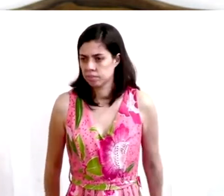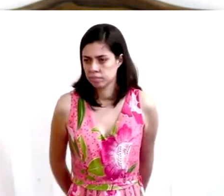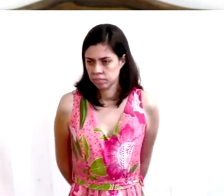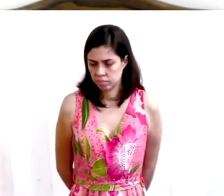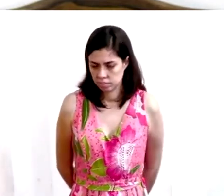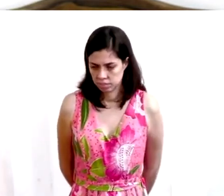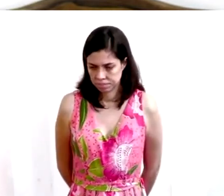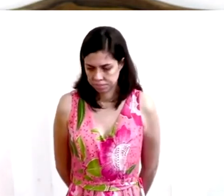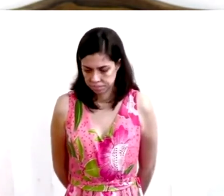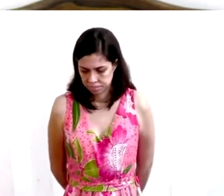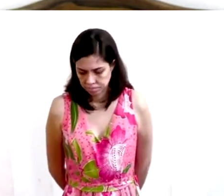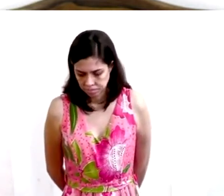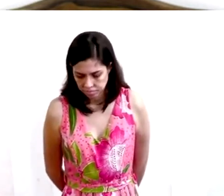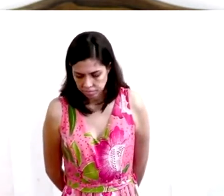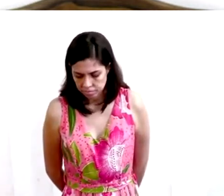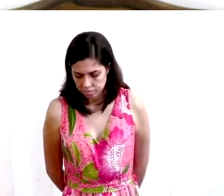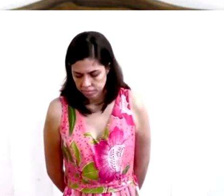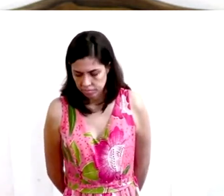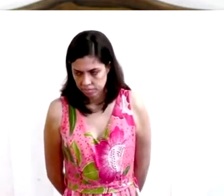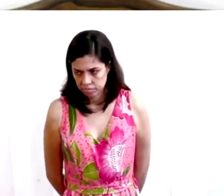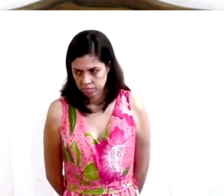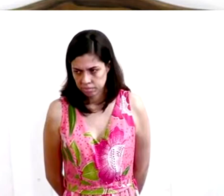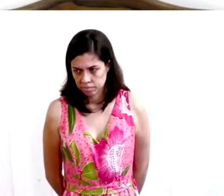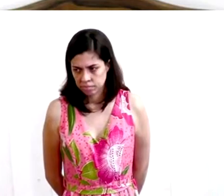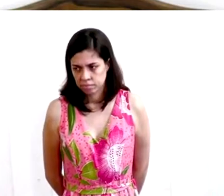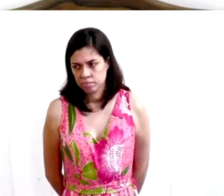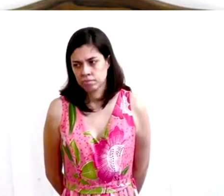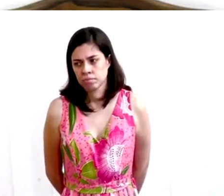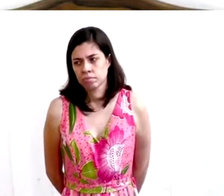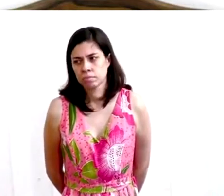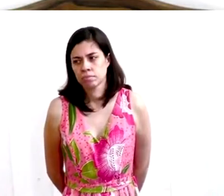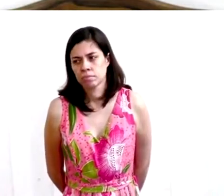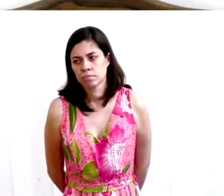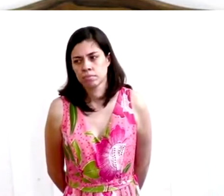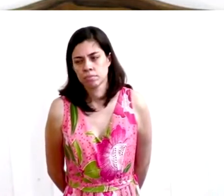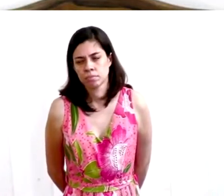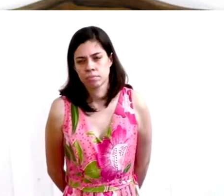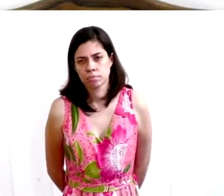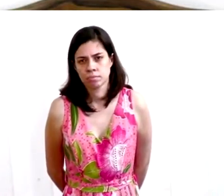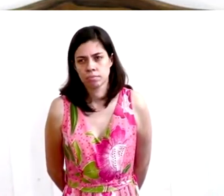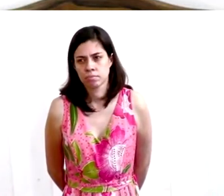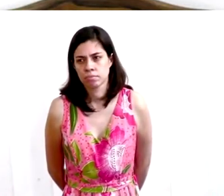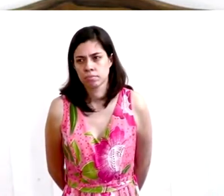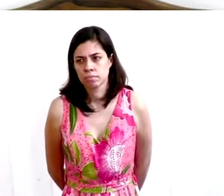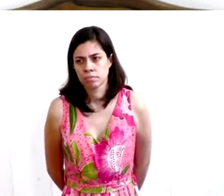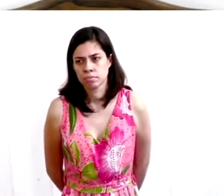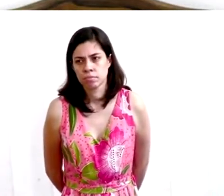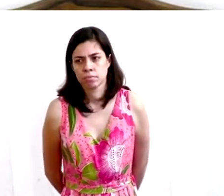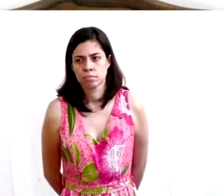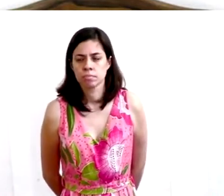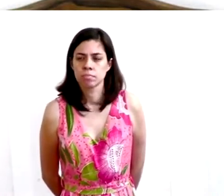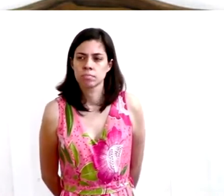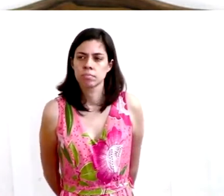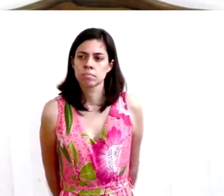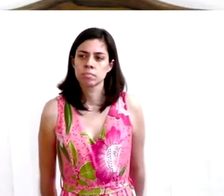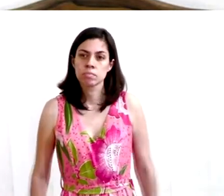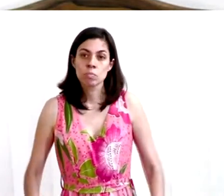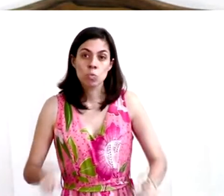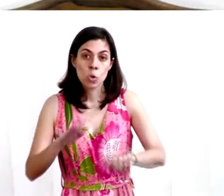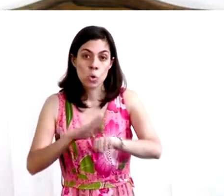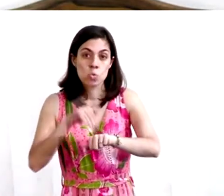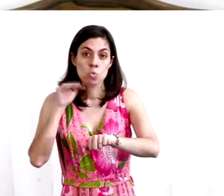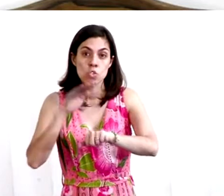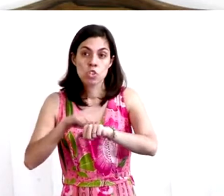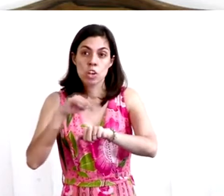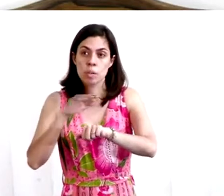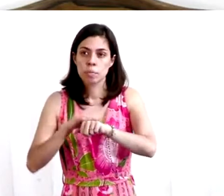falar. A voz que me guia é uma voz eterna. O chamado que